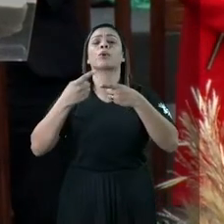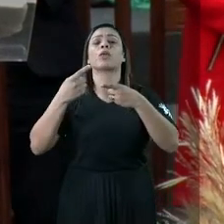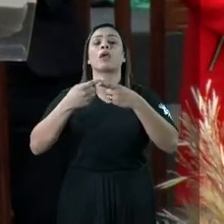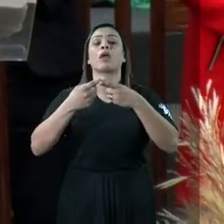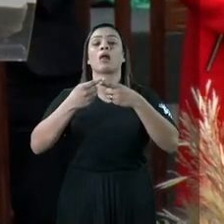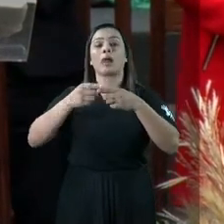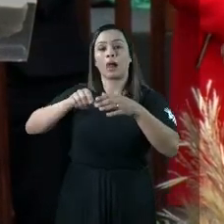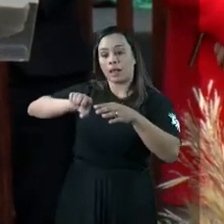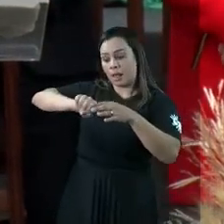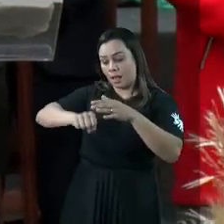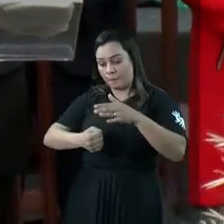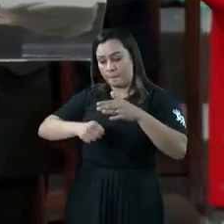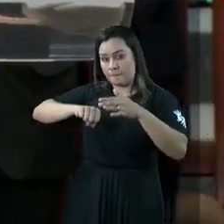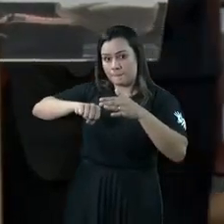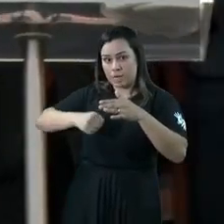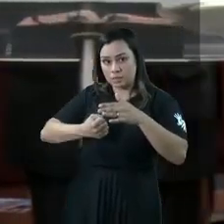por dentro.